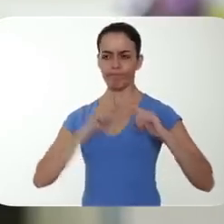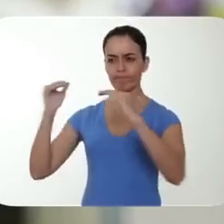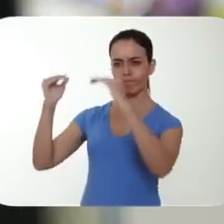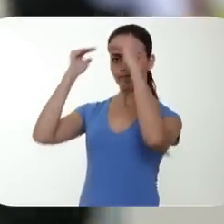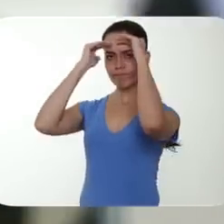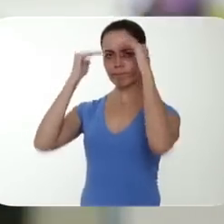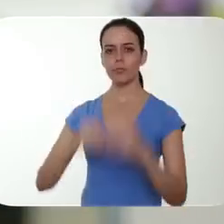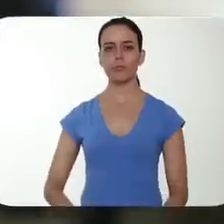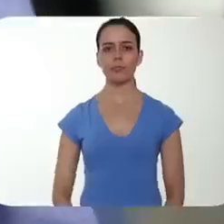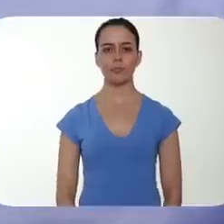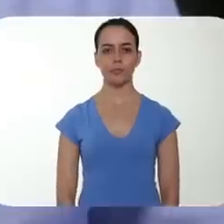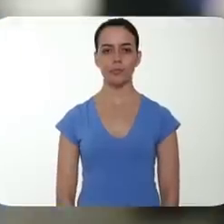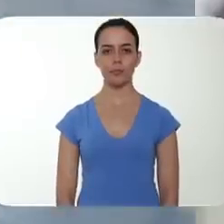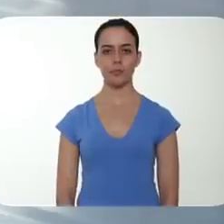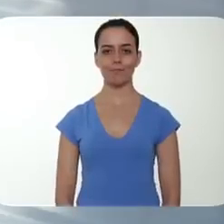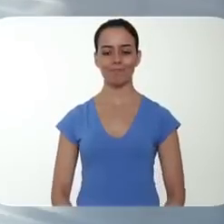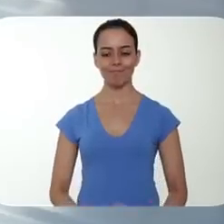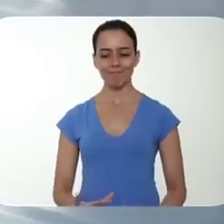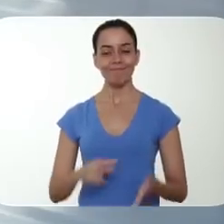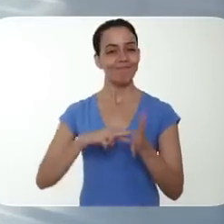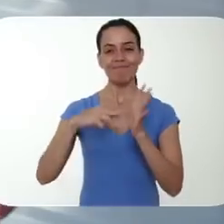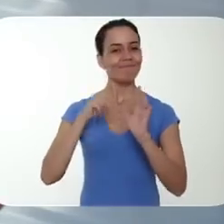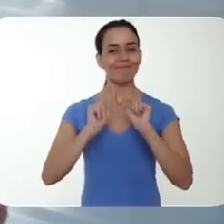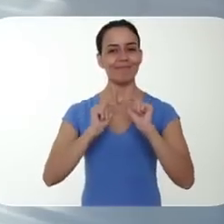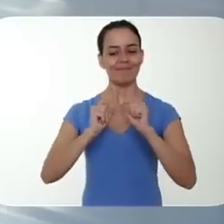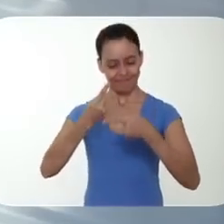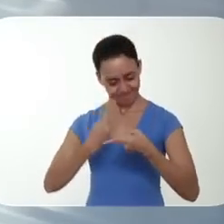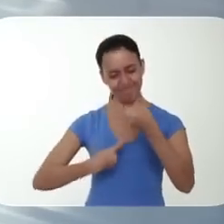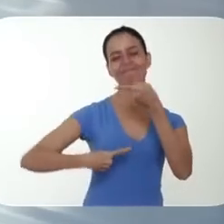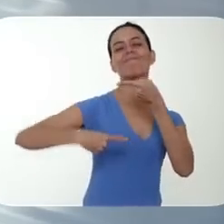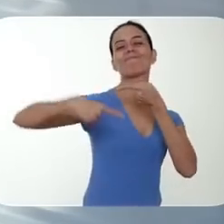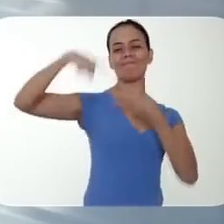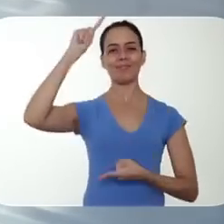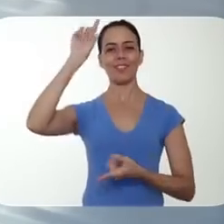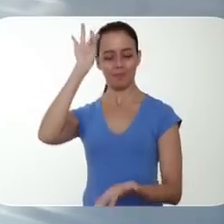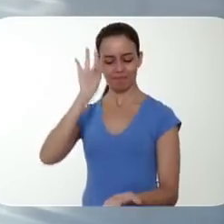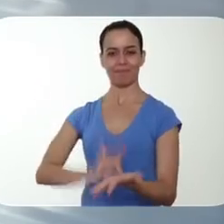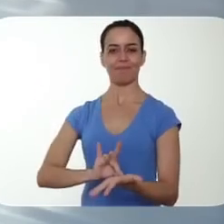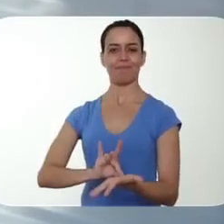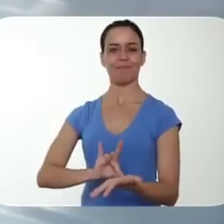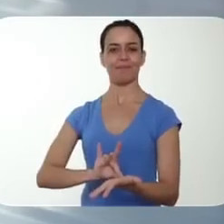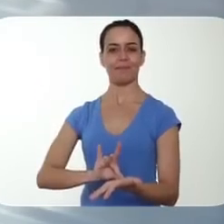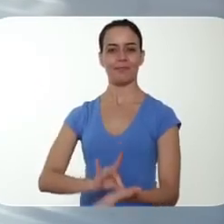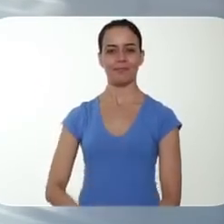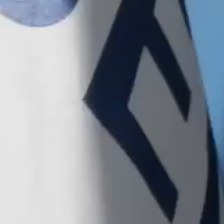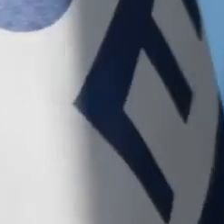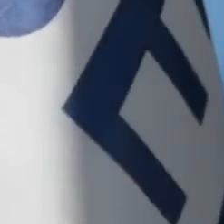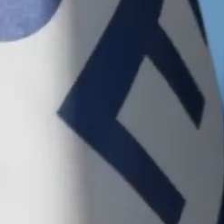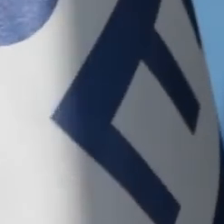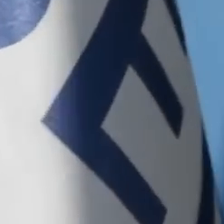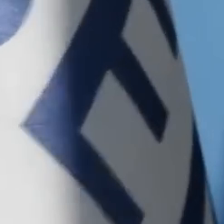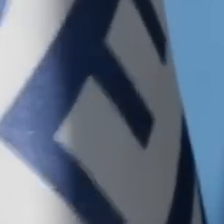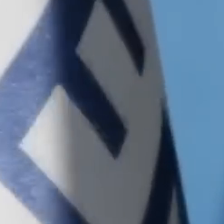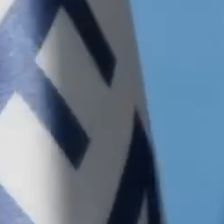cargo, eu sou ouvido e respeitado. E esse é o sucesso. Eu acho que esse é o segredo do sucesso.